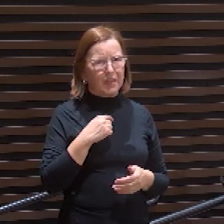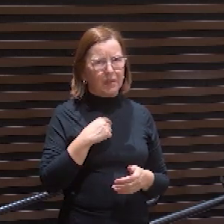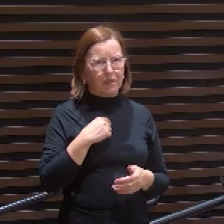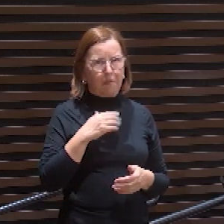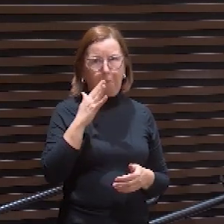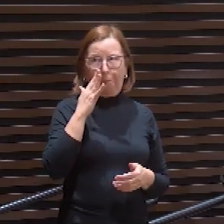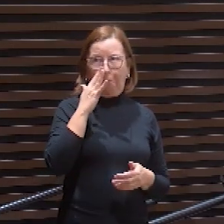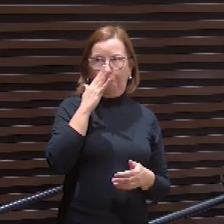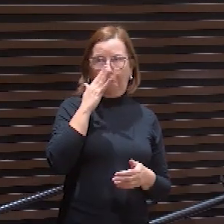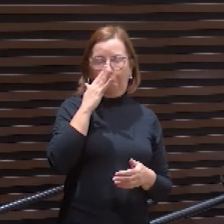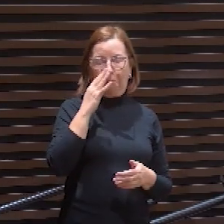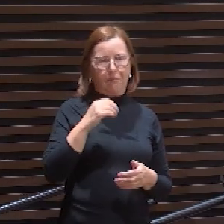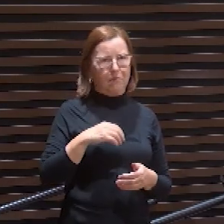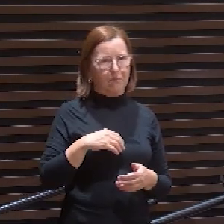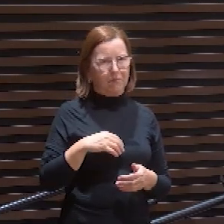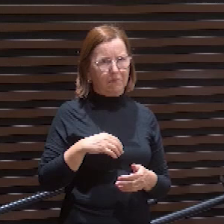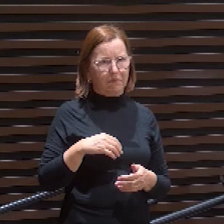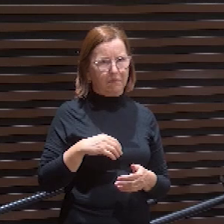pagou.